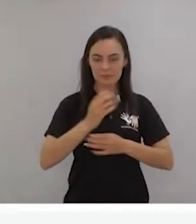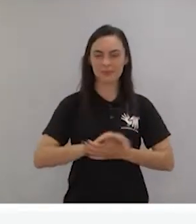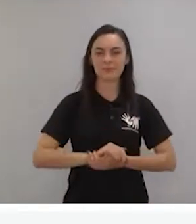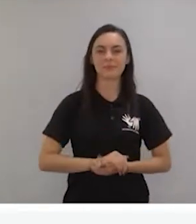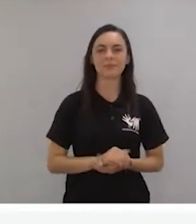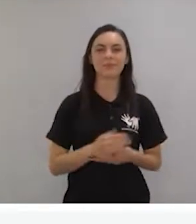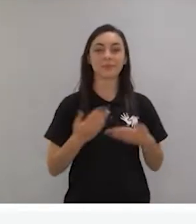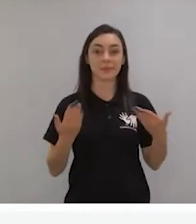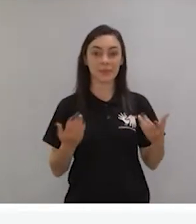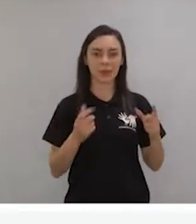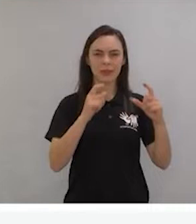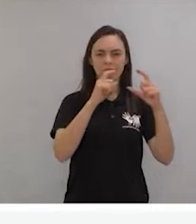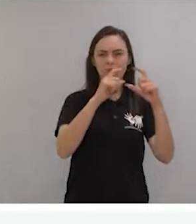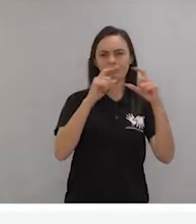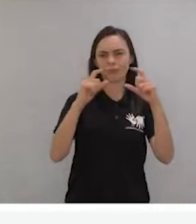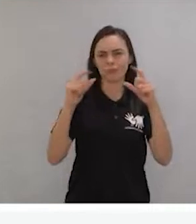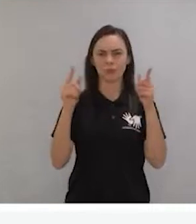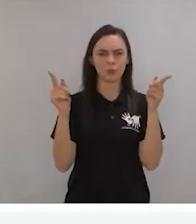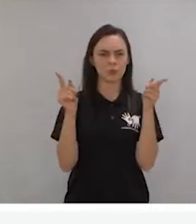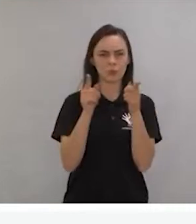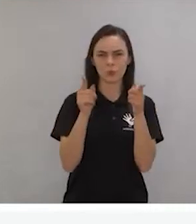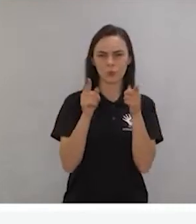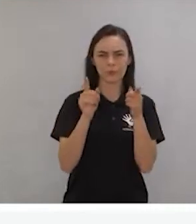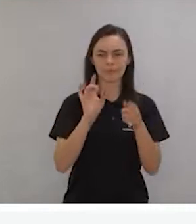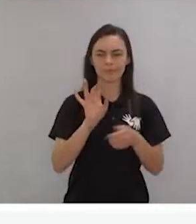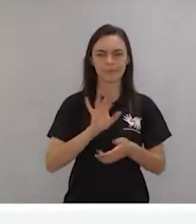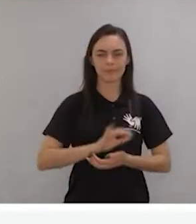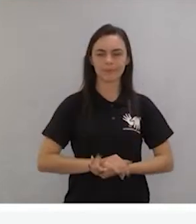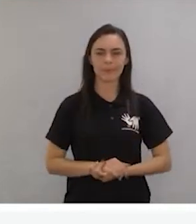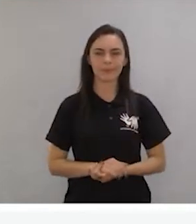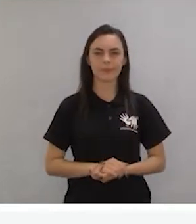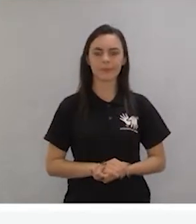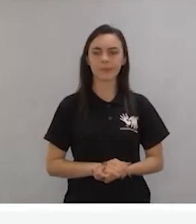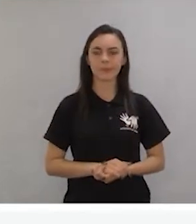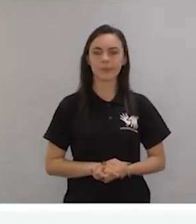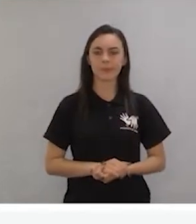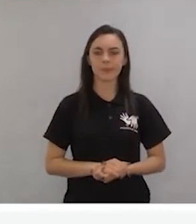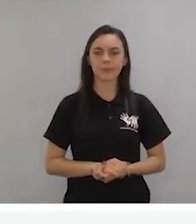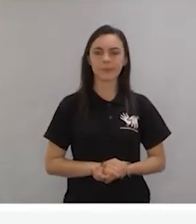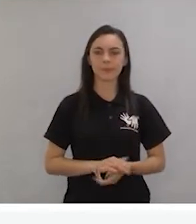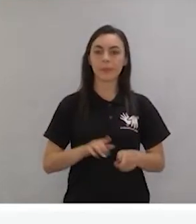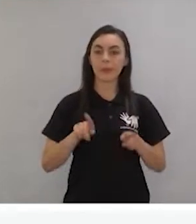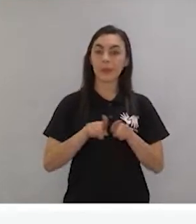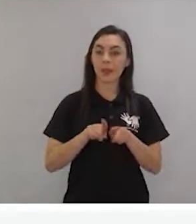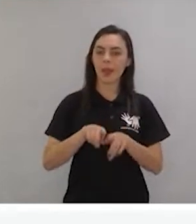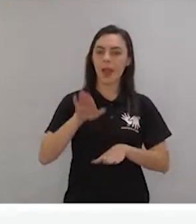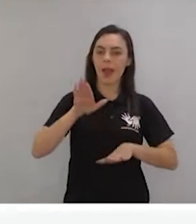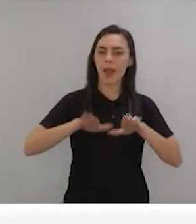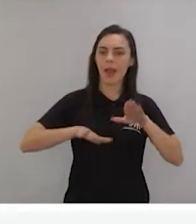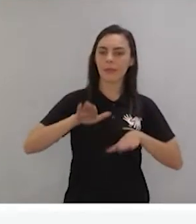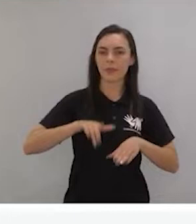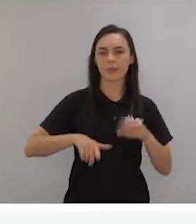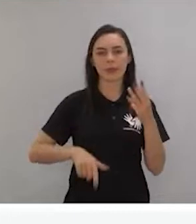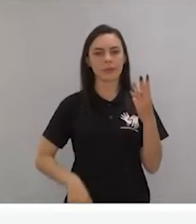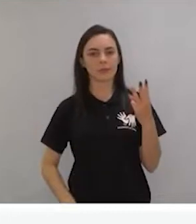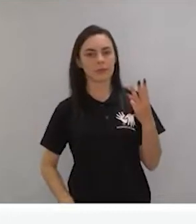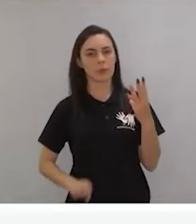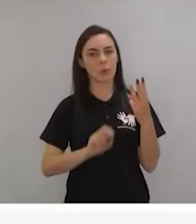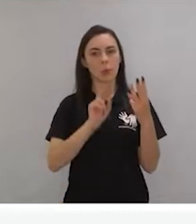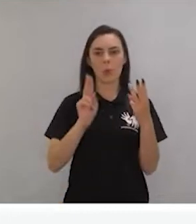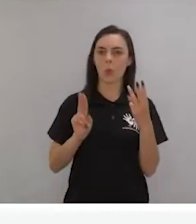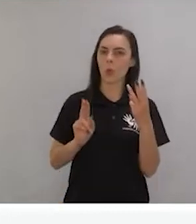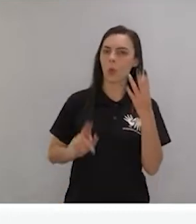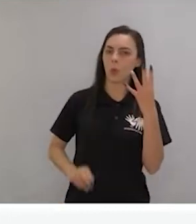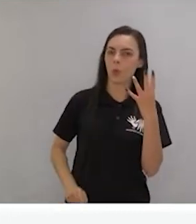das histórias em quadrinho? Então, ele é um pedaço de uma história em quadrinhos. Geralmente com